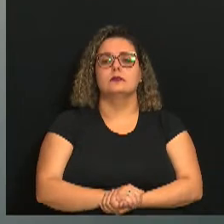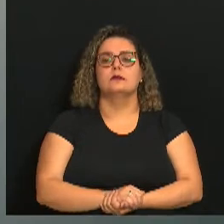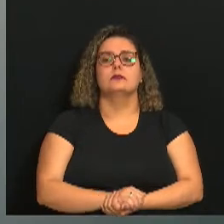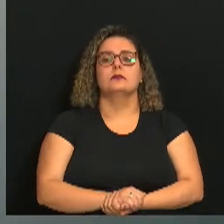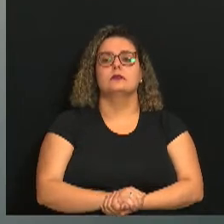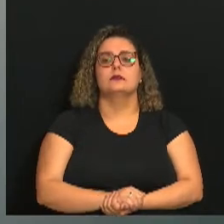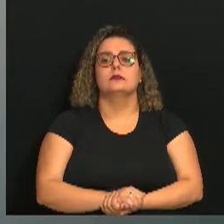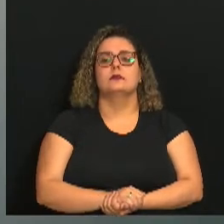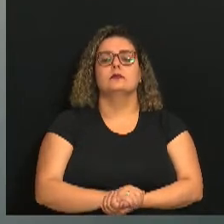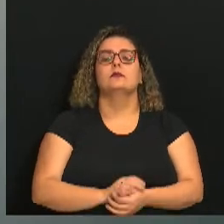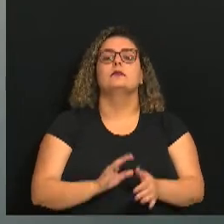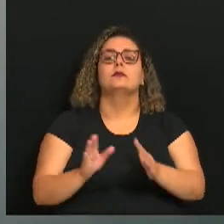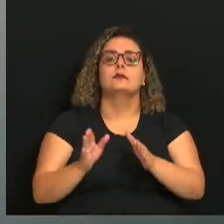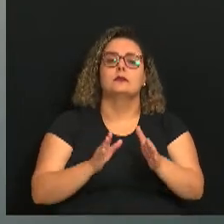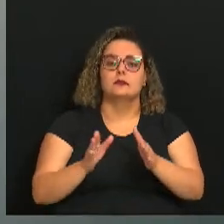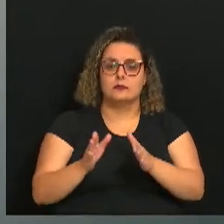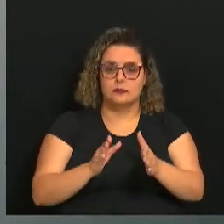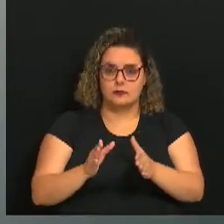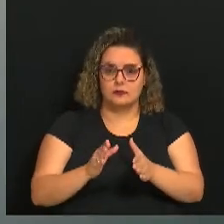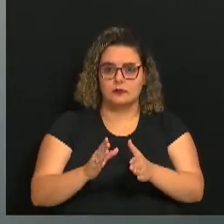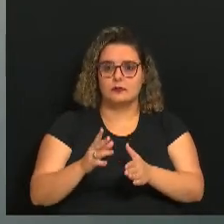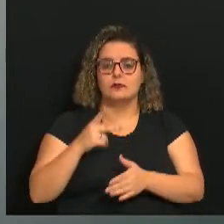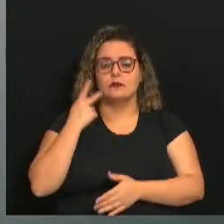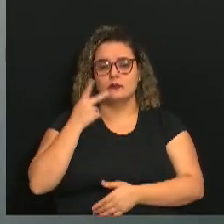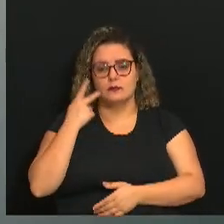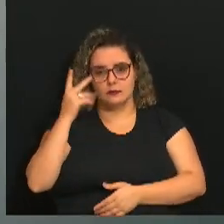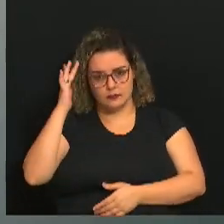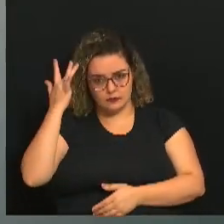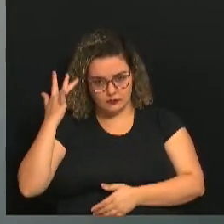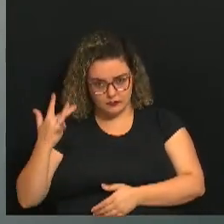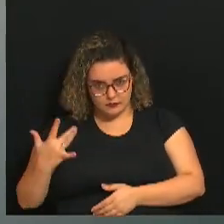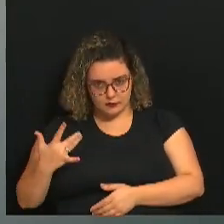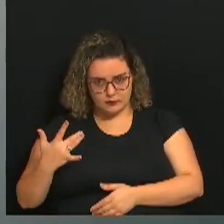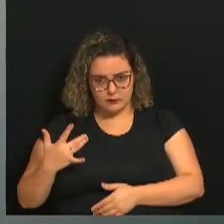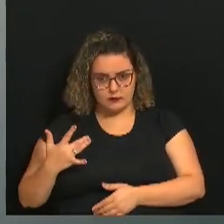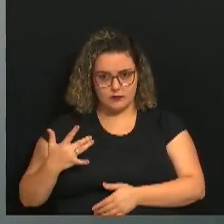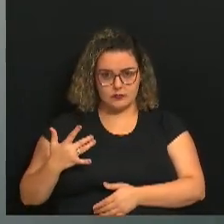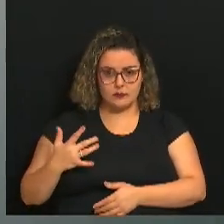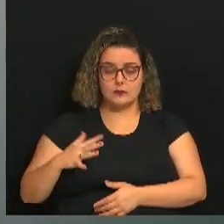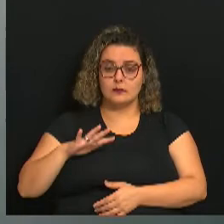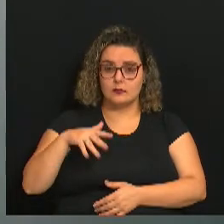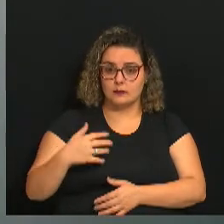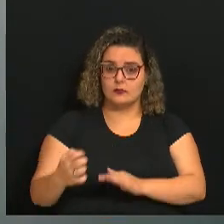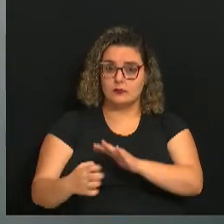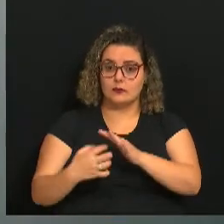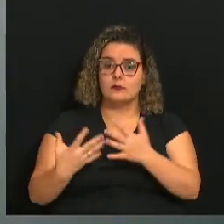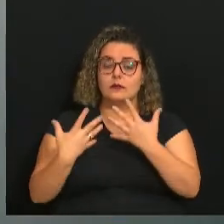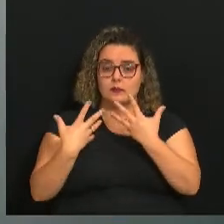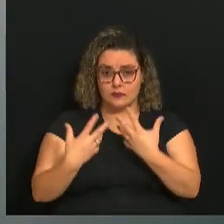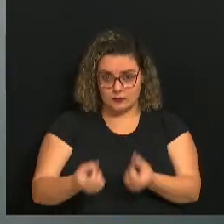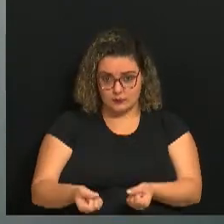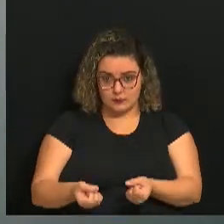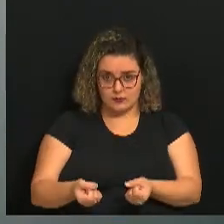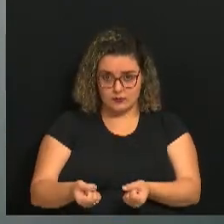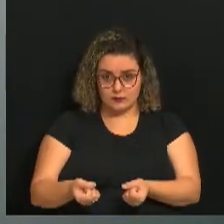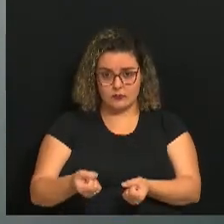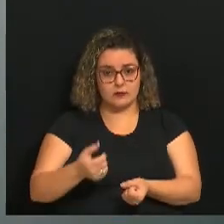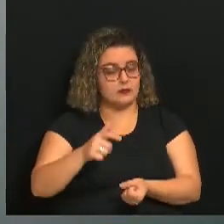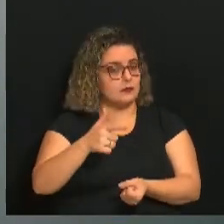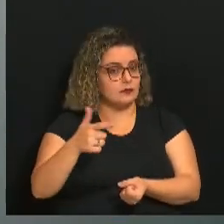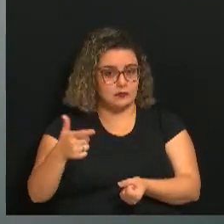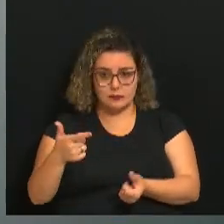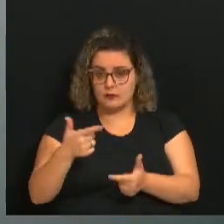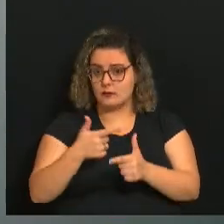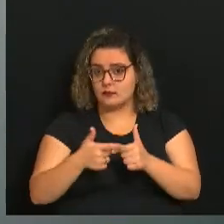vereadora, quando a empresa assumiu, presume-se que a empresa não tivesse nenhuma condenação ou algo